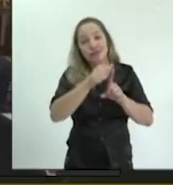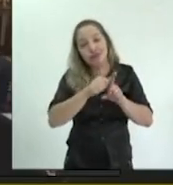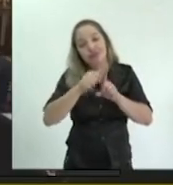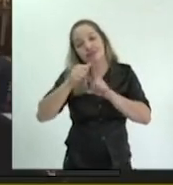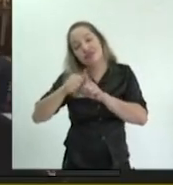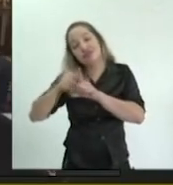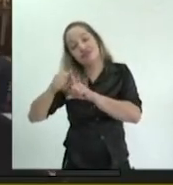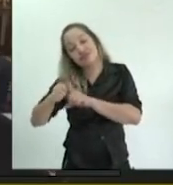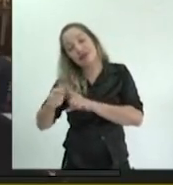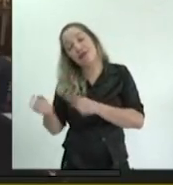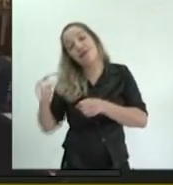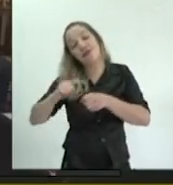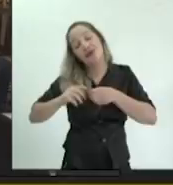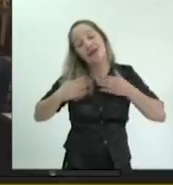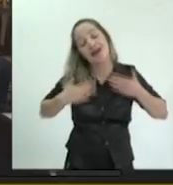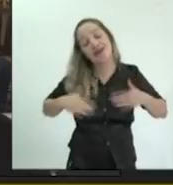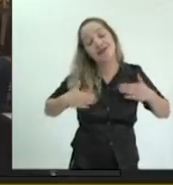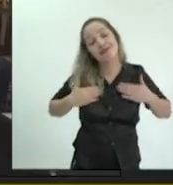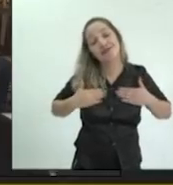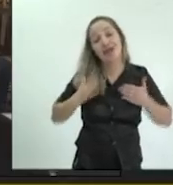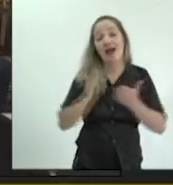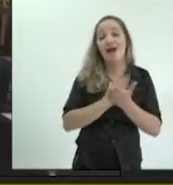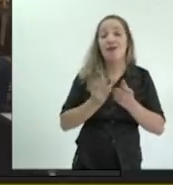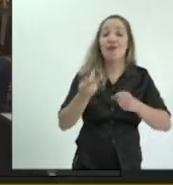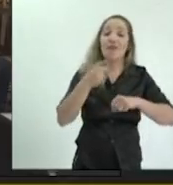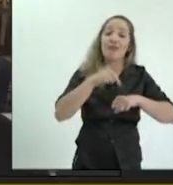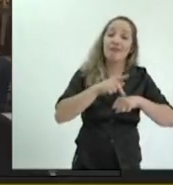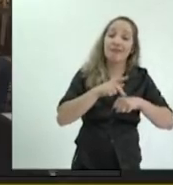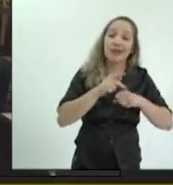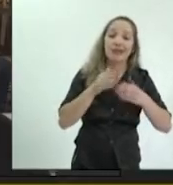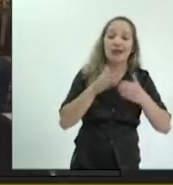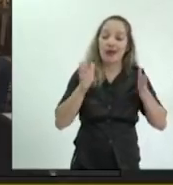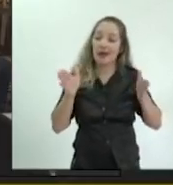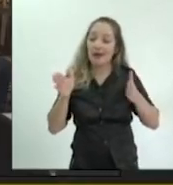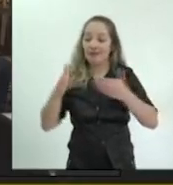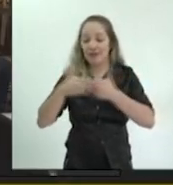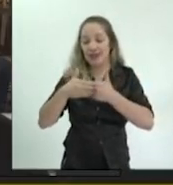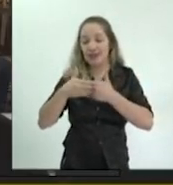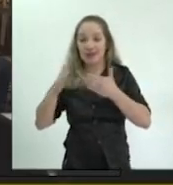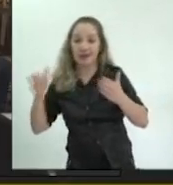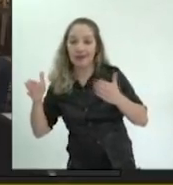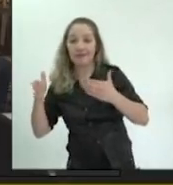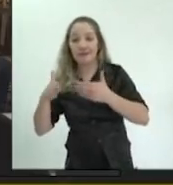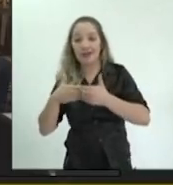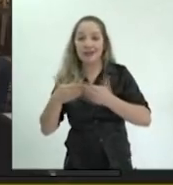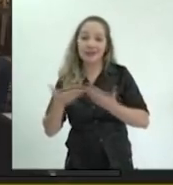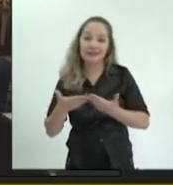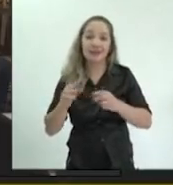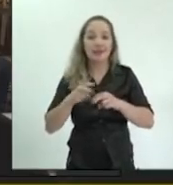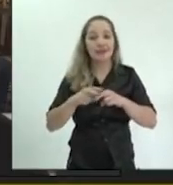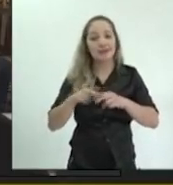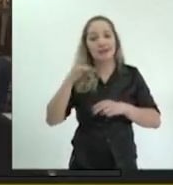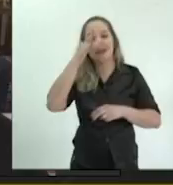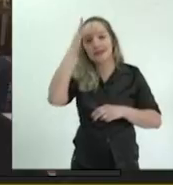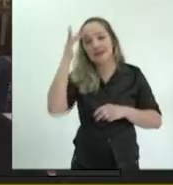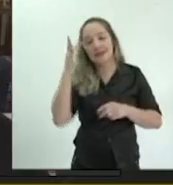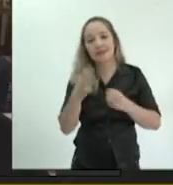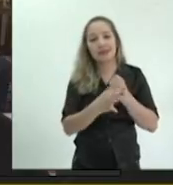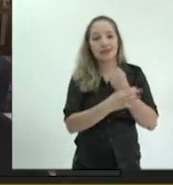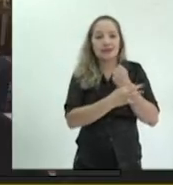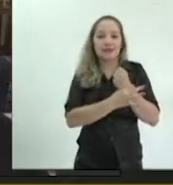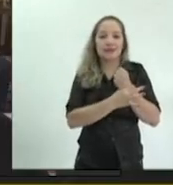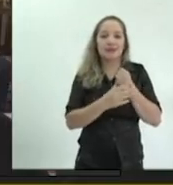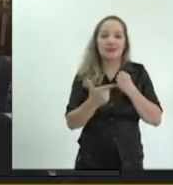estão abrindo e depois estão fechando novamente, e essa ida e volta traz mais insegurança ainda para todo mundo. A gente vai e vai